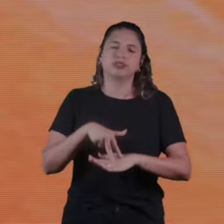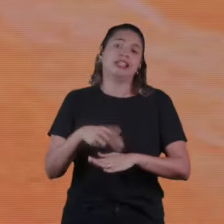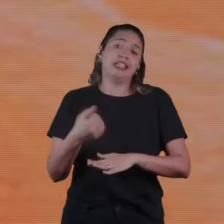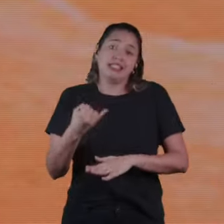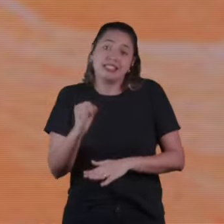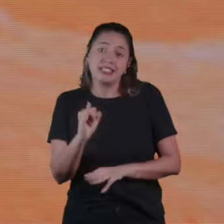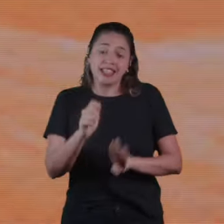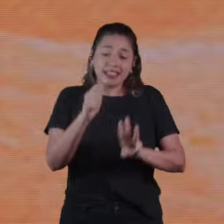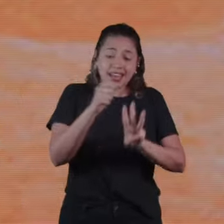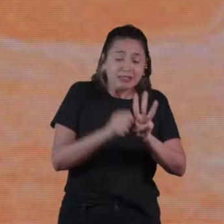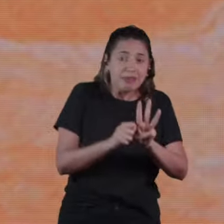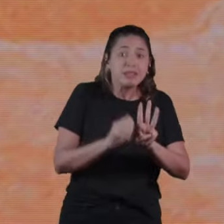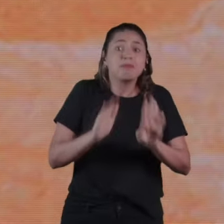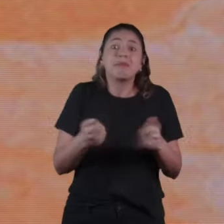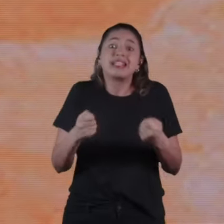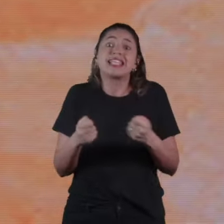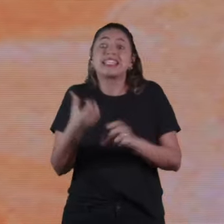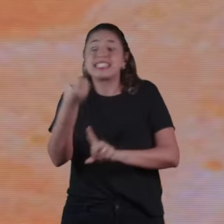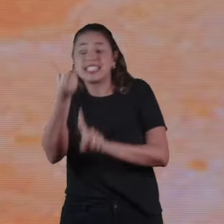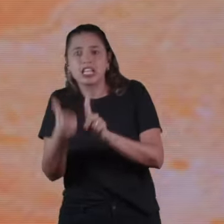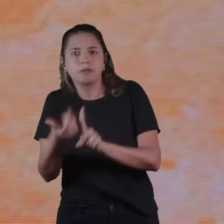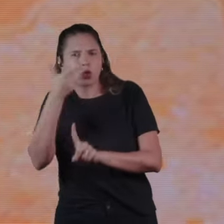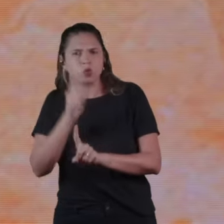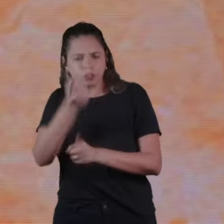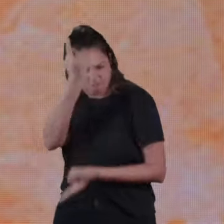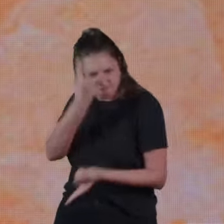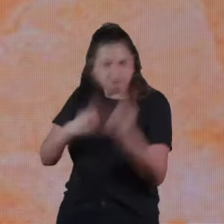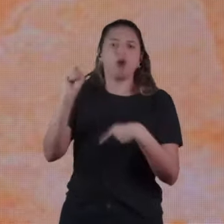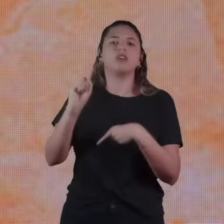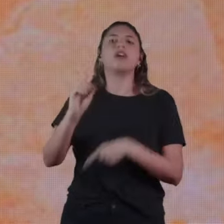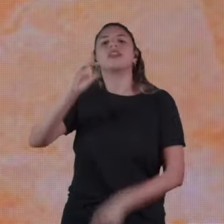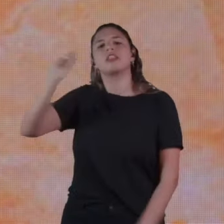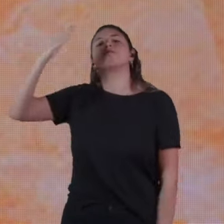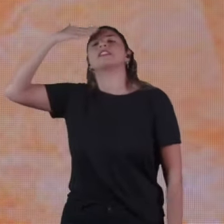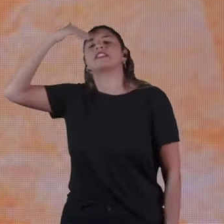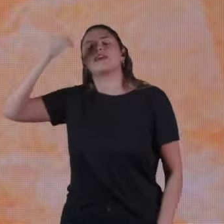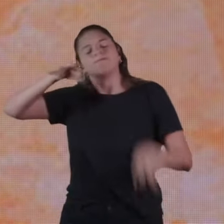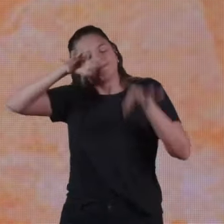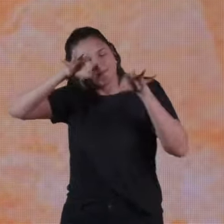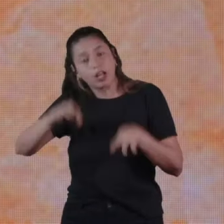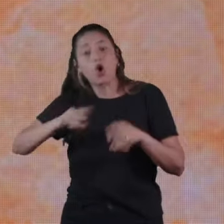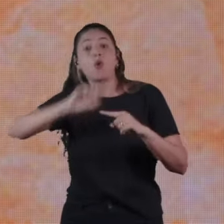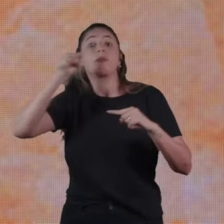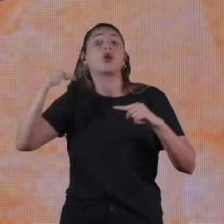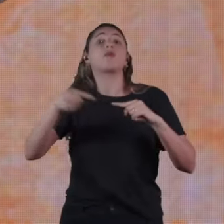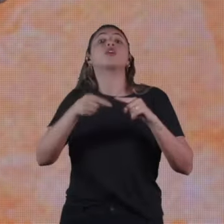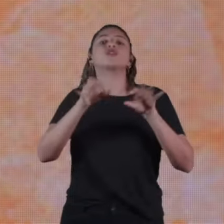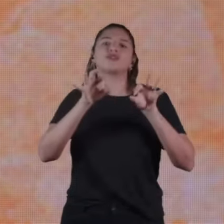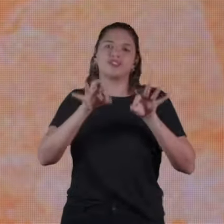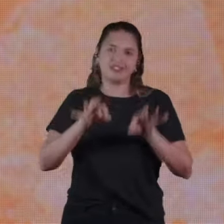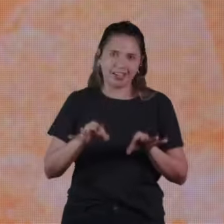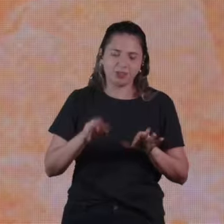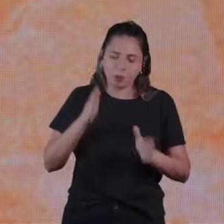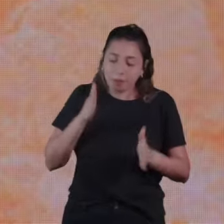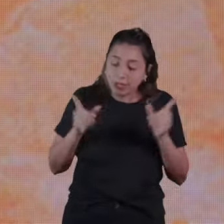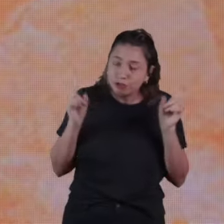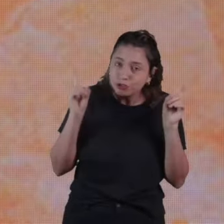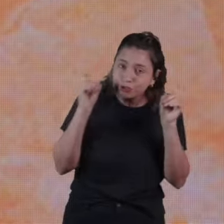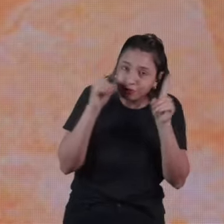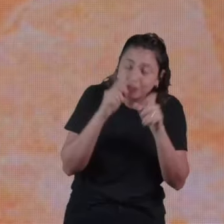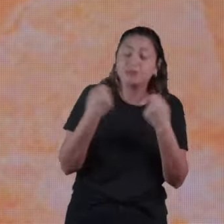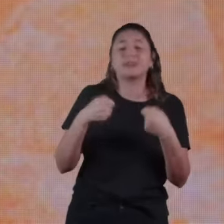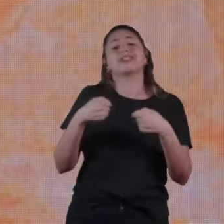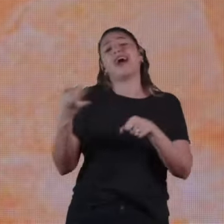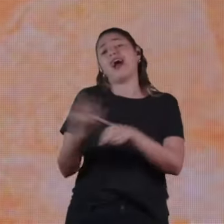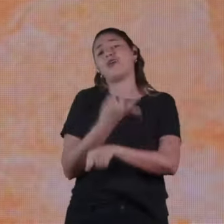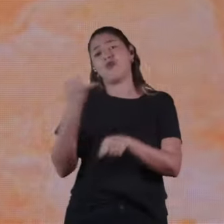de 6. Porque Ele sabe exatamente qual é o propósito daquela provação, como e